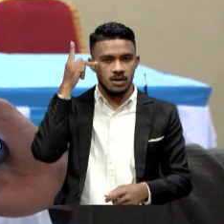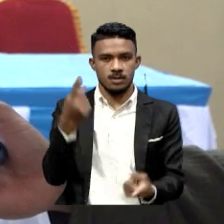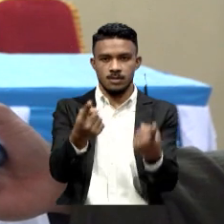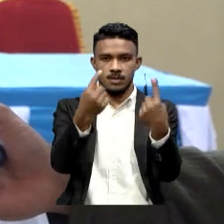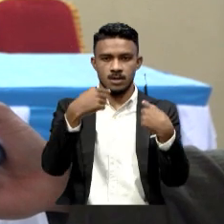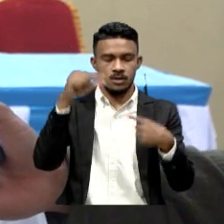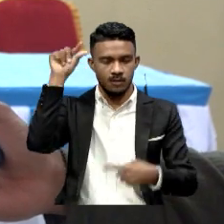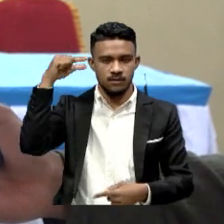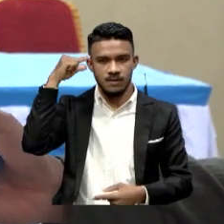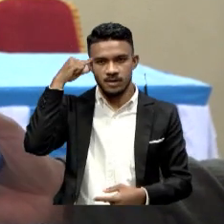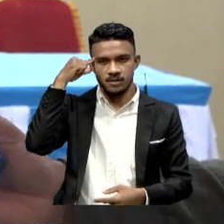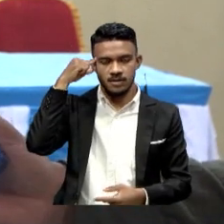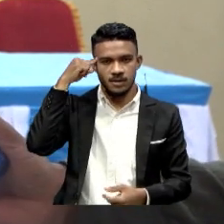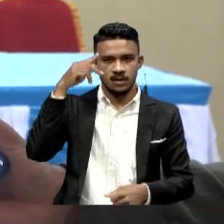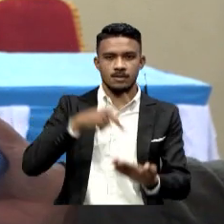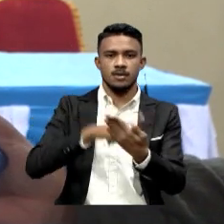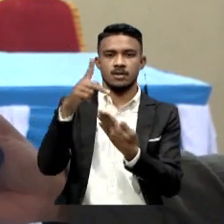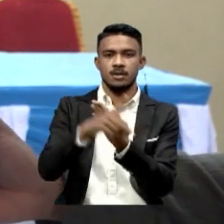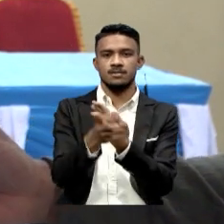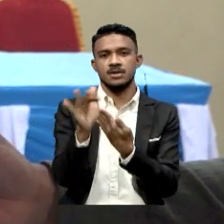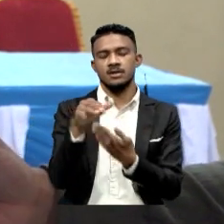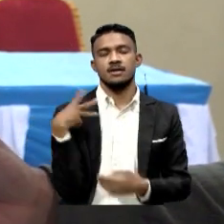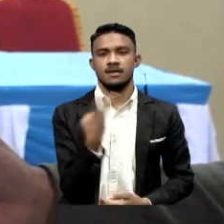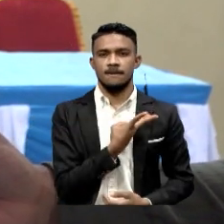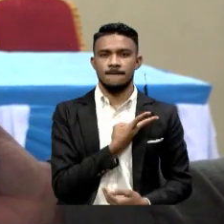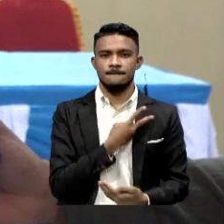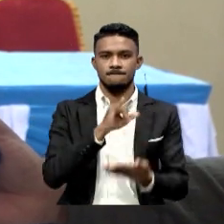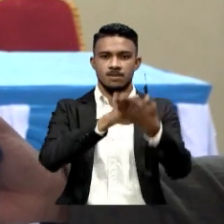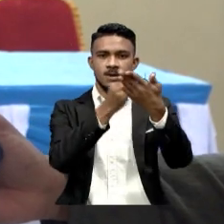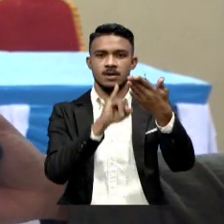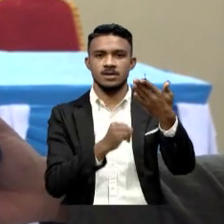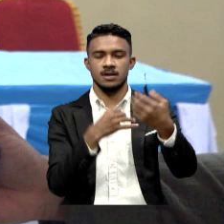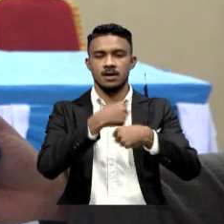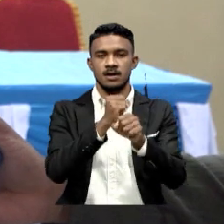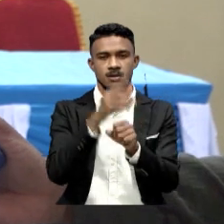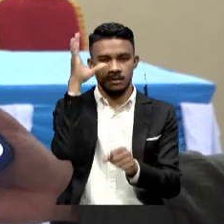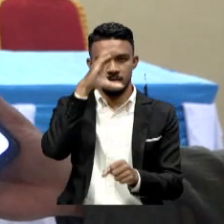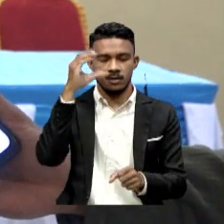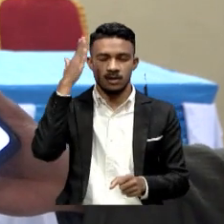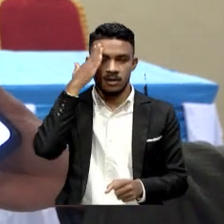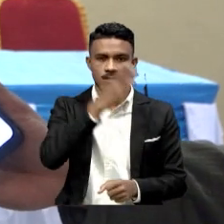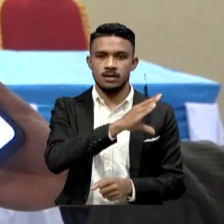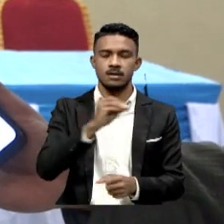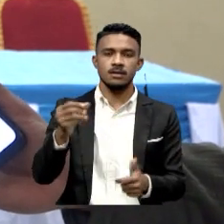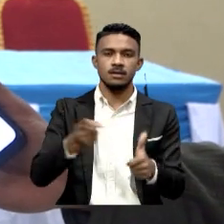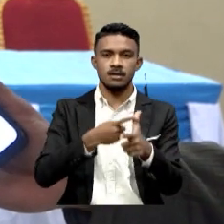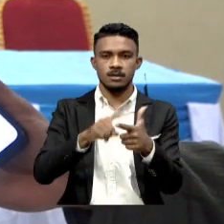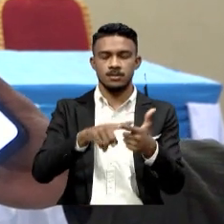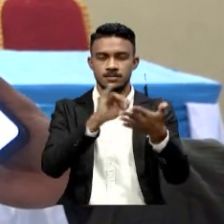governação quer que programa ser neve está desenha está hal pesquisa ba pois desenha estabelece